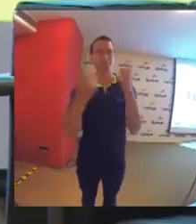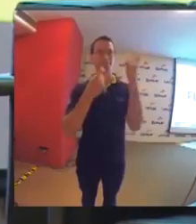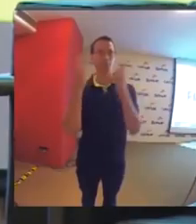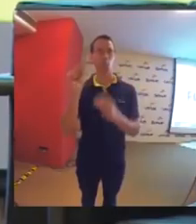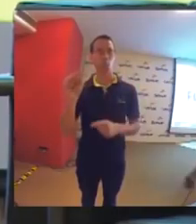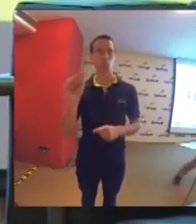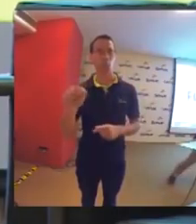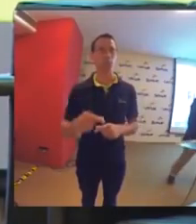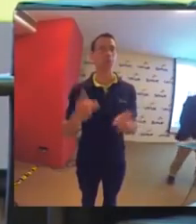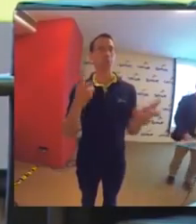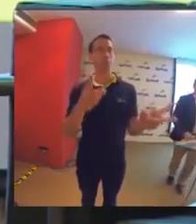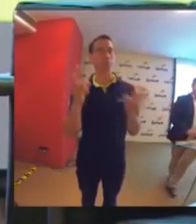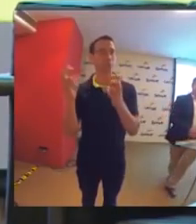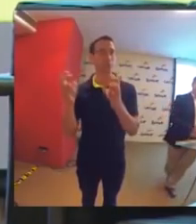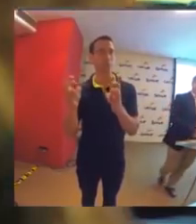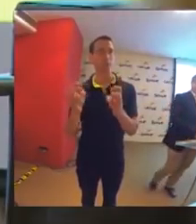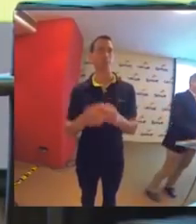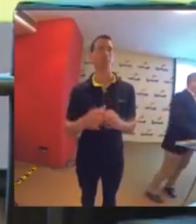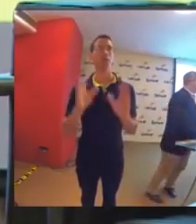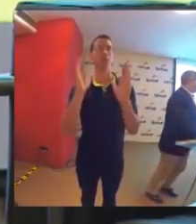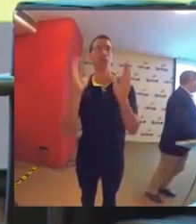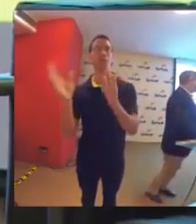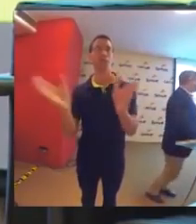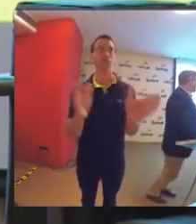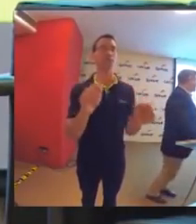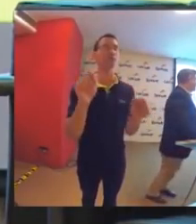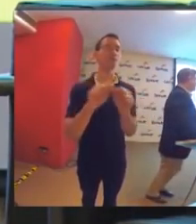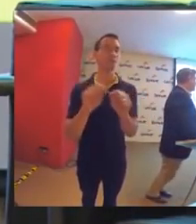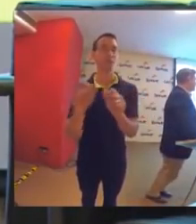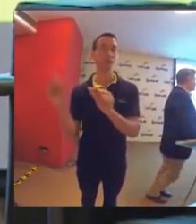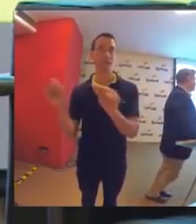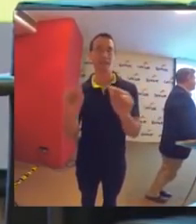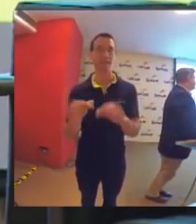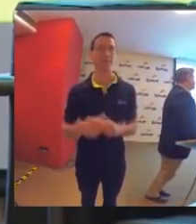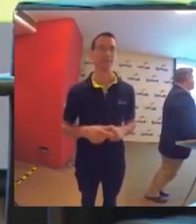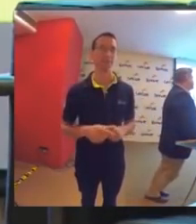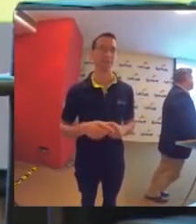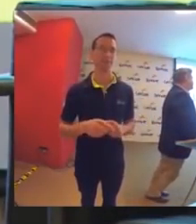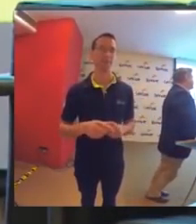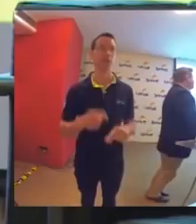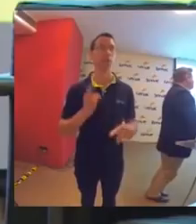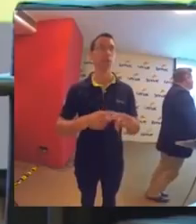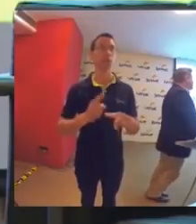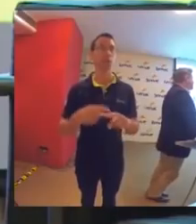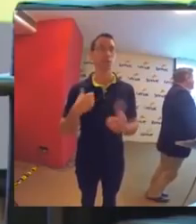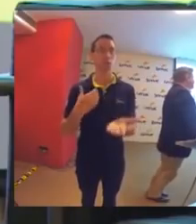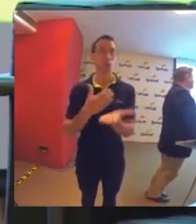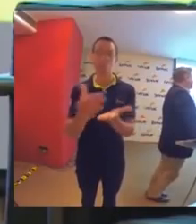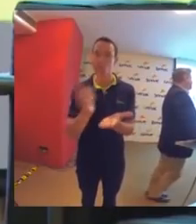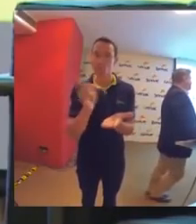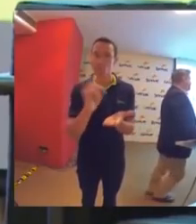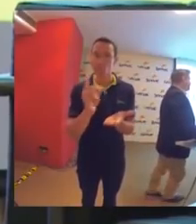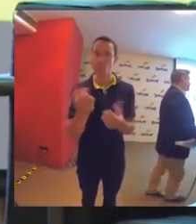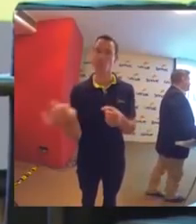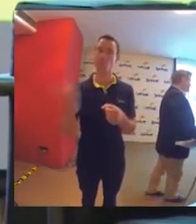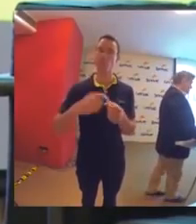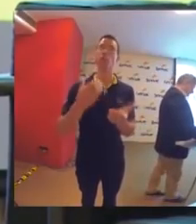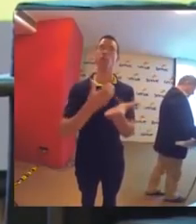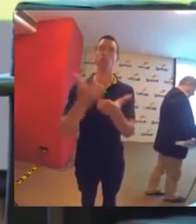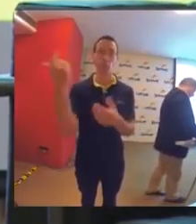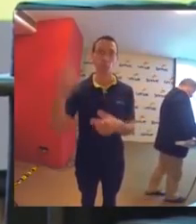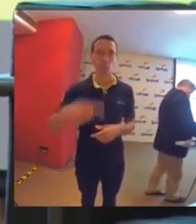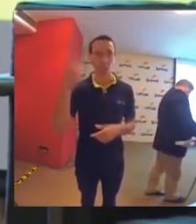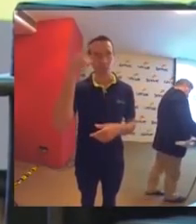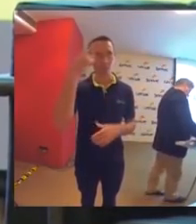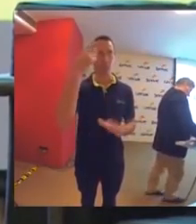se faz. Porque nós não começamos, nós recomeçamos a partir de um projeto de vida de um professor, de um projeto de